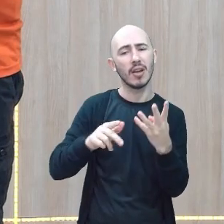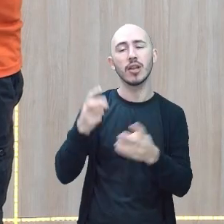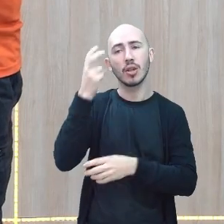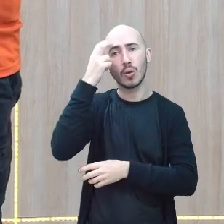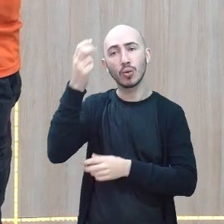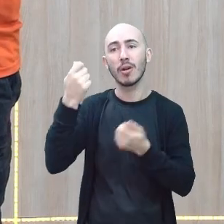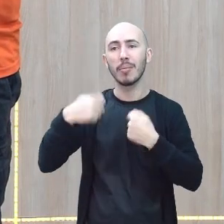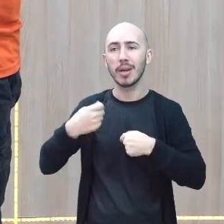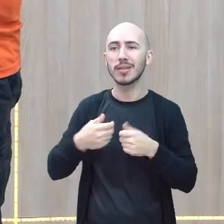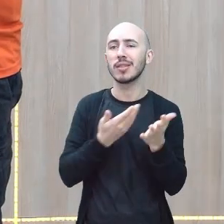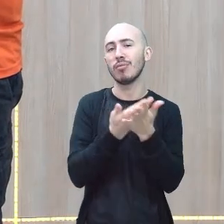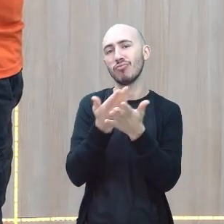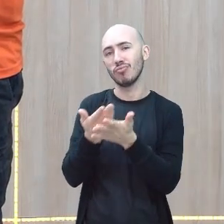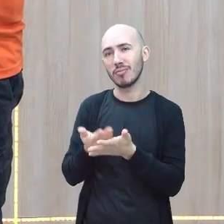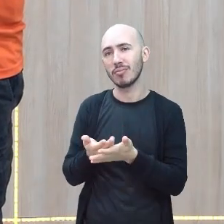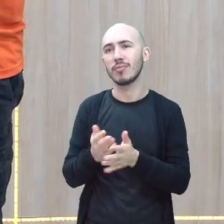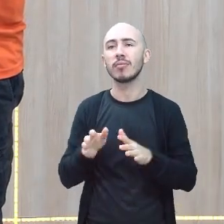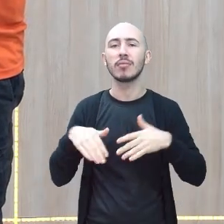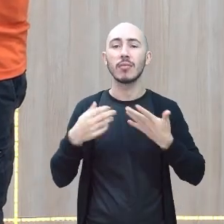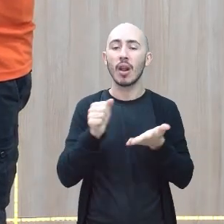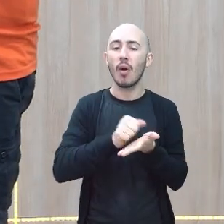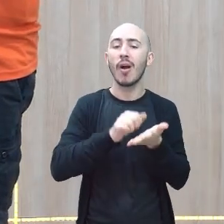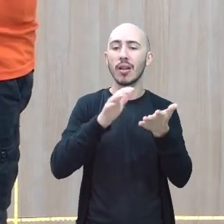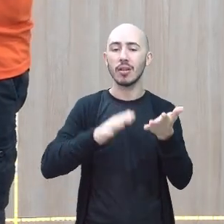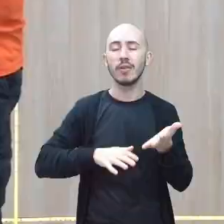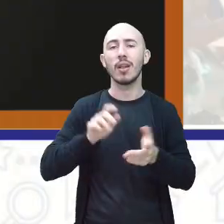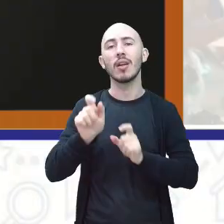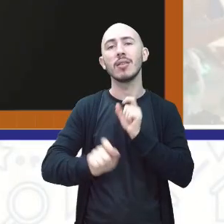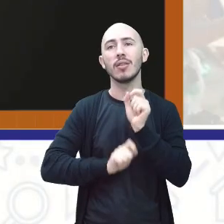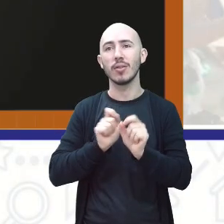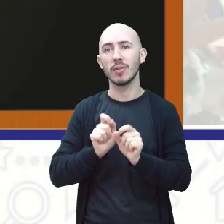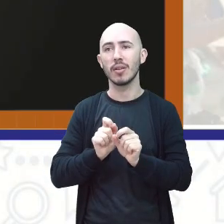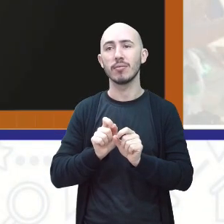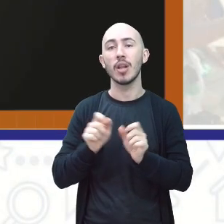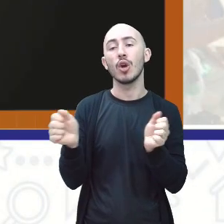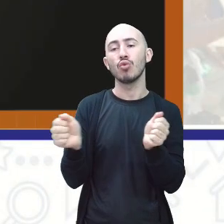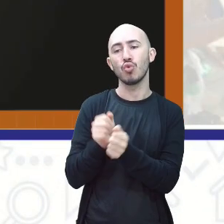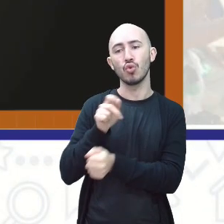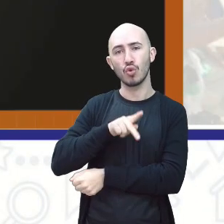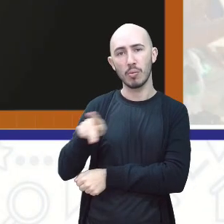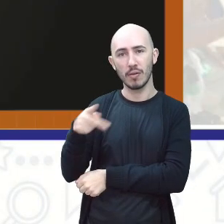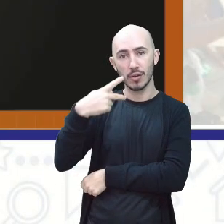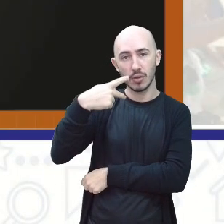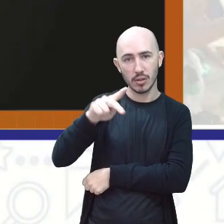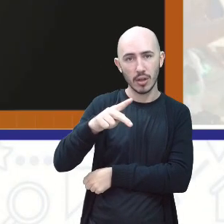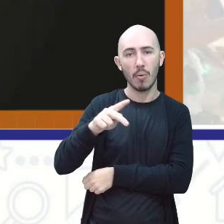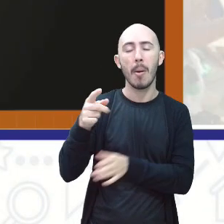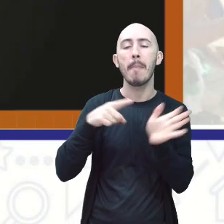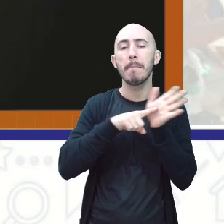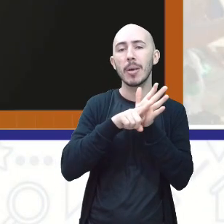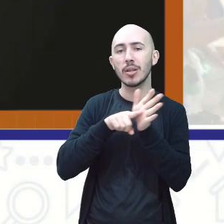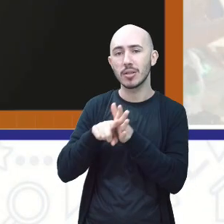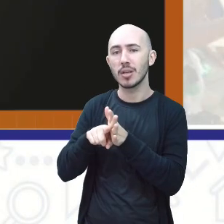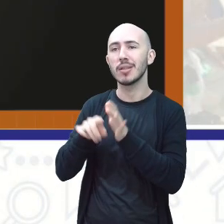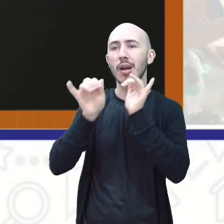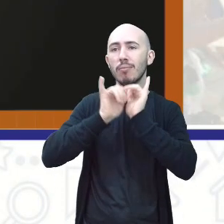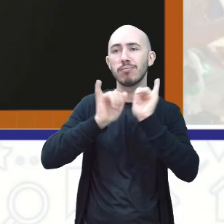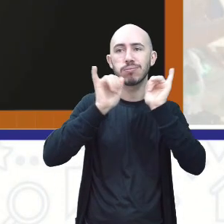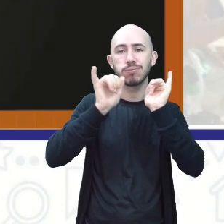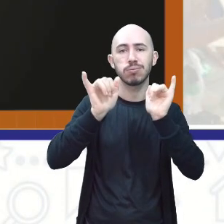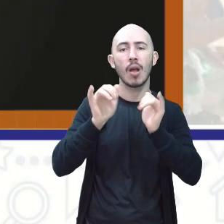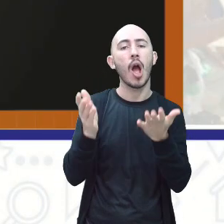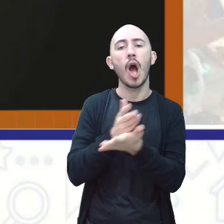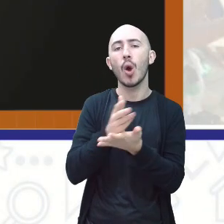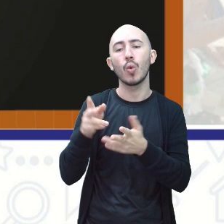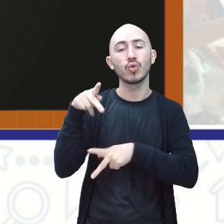por fim, como sugestão de atividade, com a supervisão do seu professor, da sua professora, pesquisem reportagens que falem sobre alguns